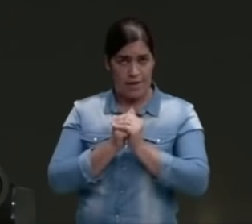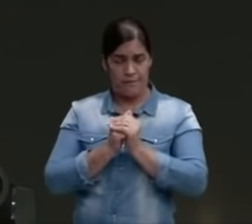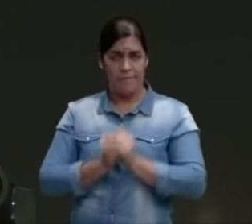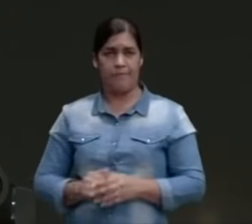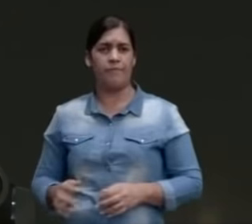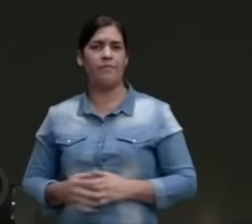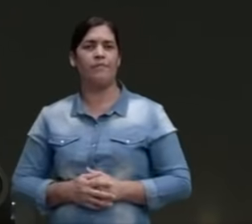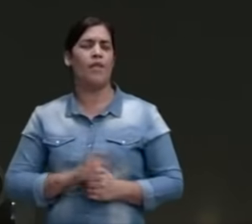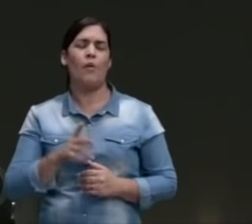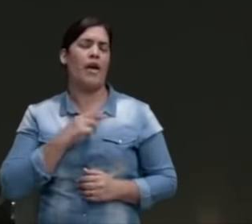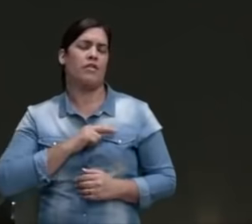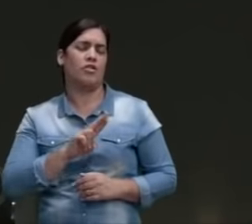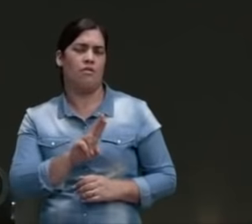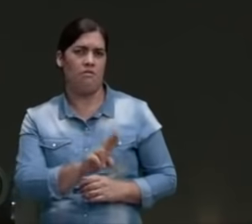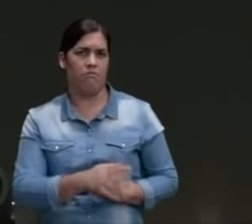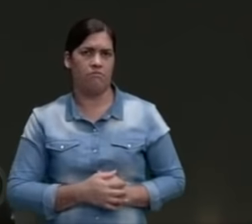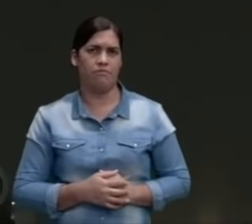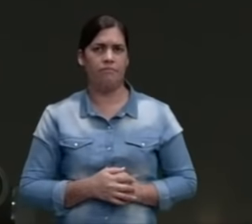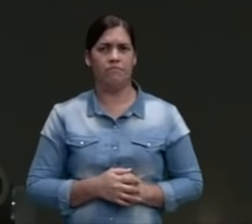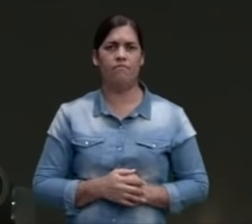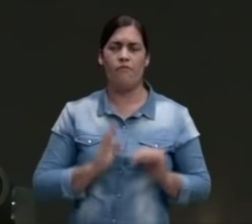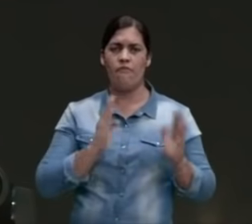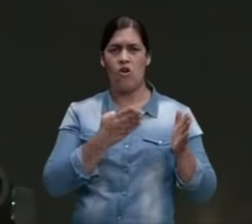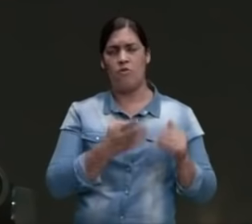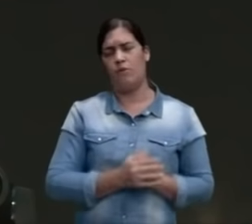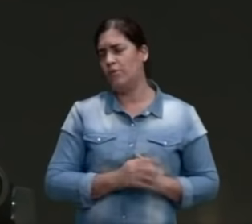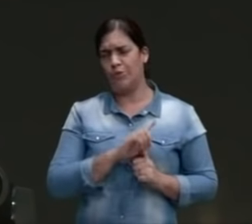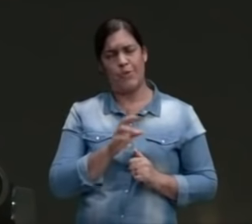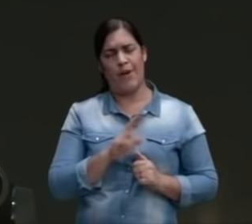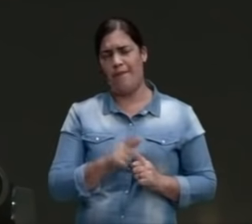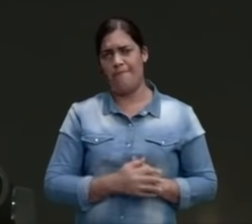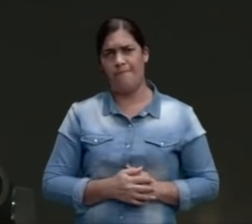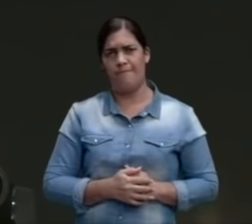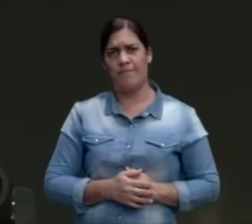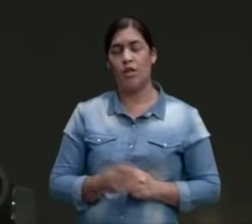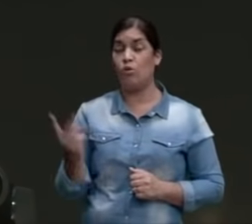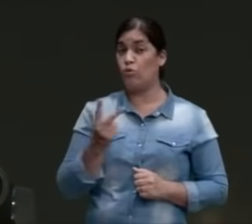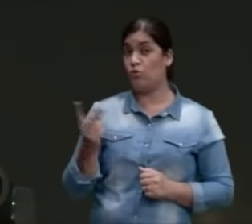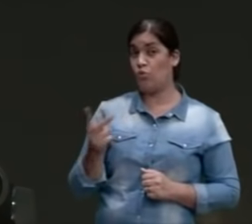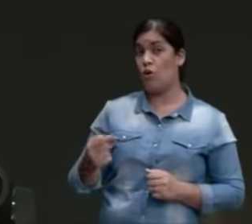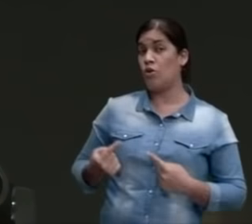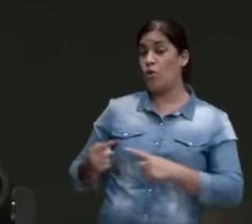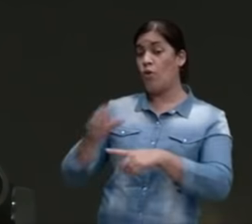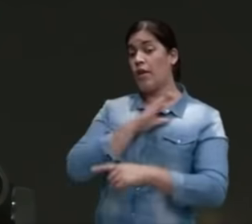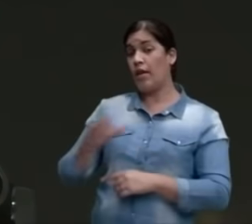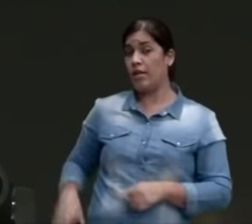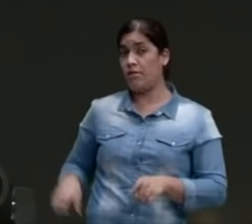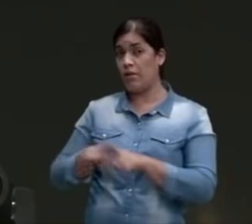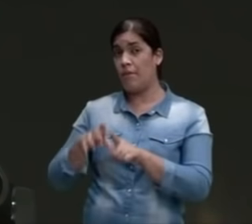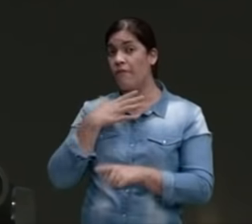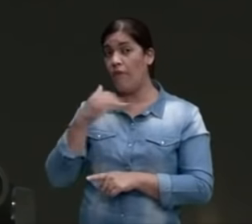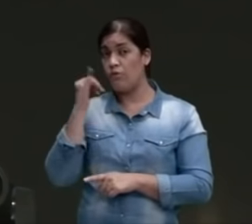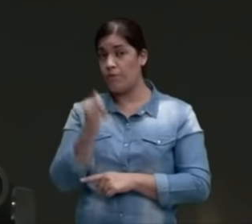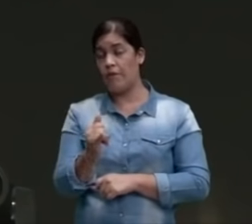Então, esses dois, o anticristo com o falso profeta, eles vão dominar tudo e não vai ter